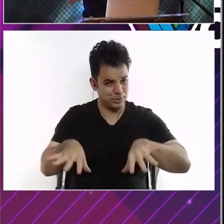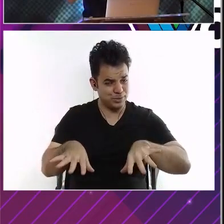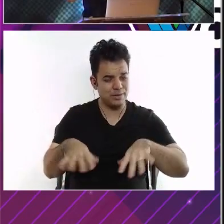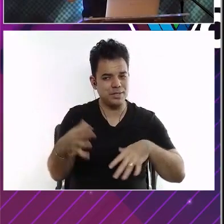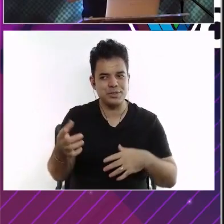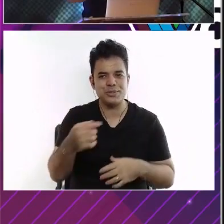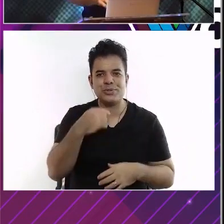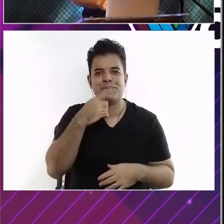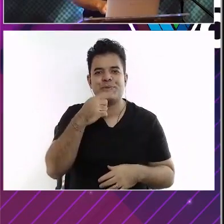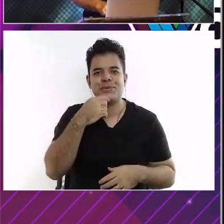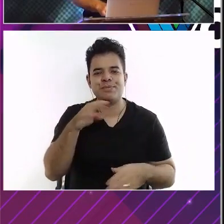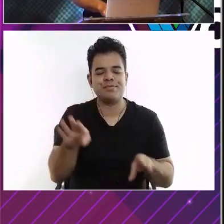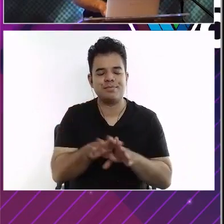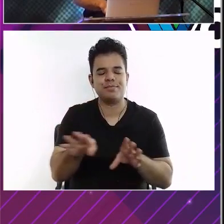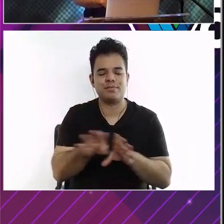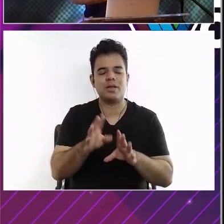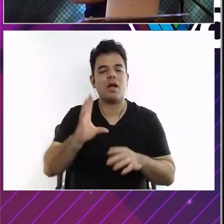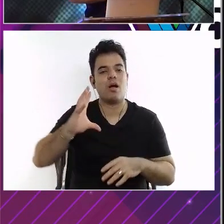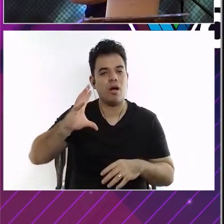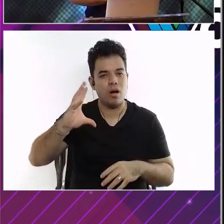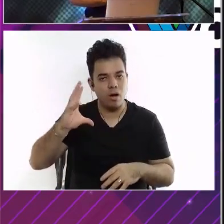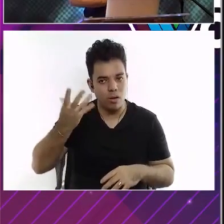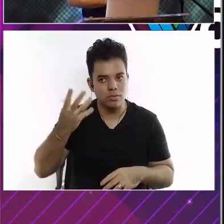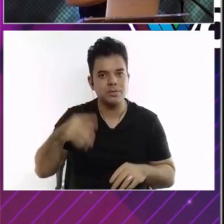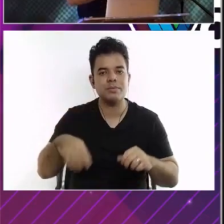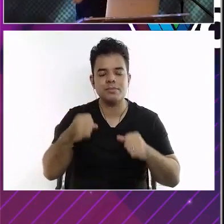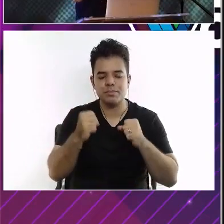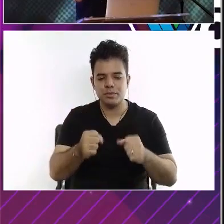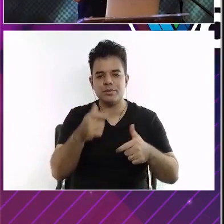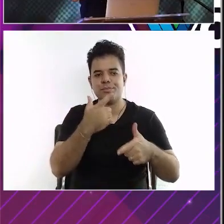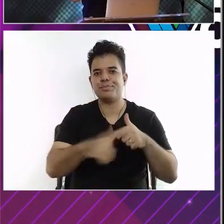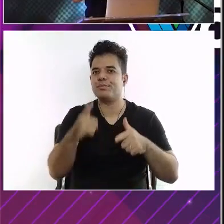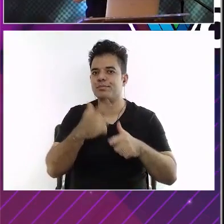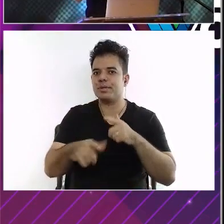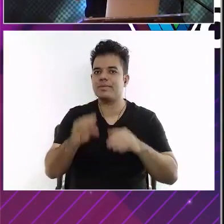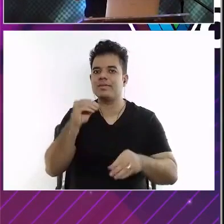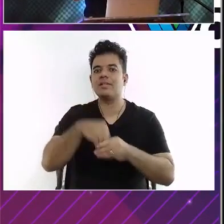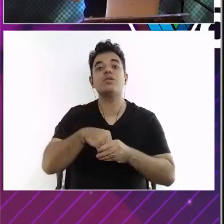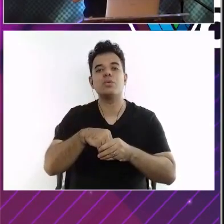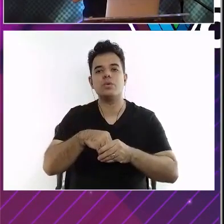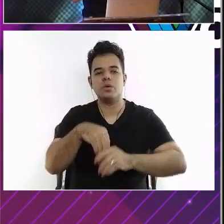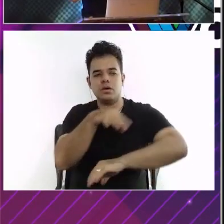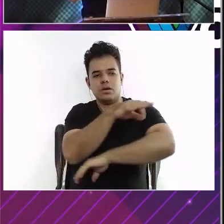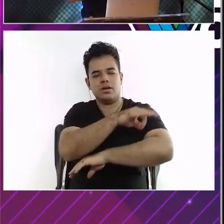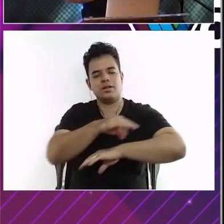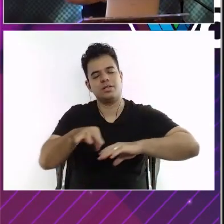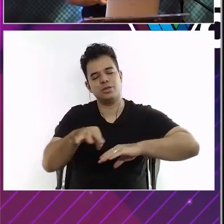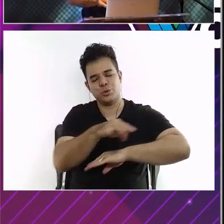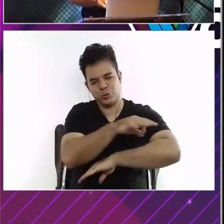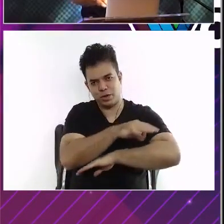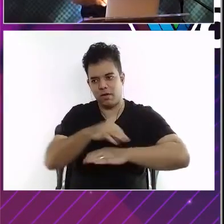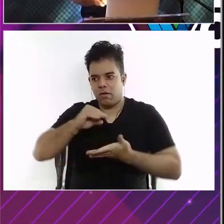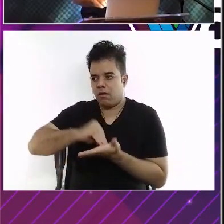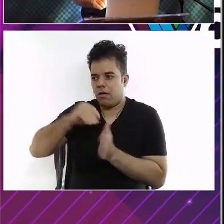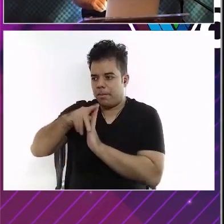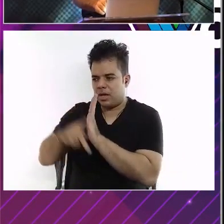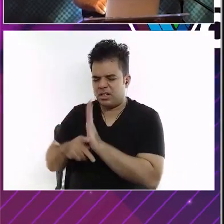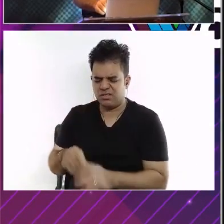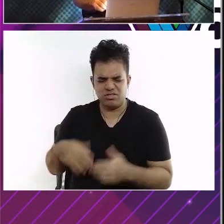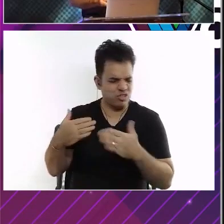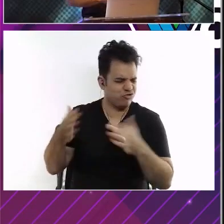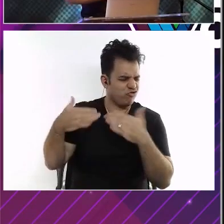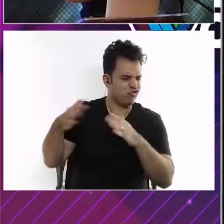e erosão, serve, mas está caindo aos pedaços da arquitetura. E, com o tempo, essa falta de planejamento pode resultar,